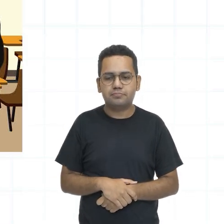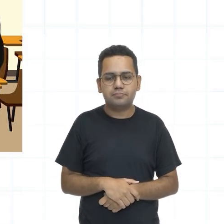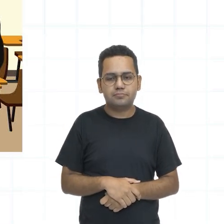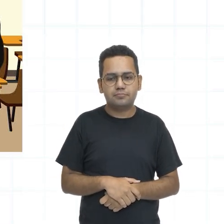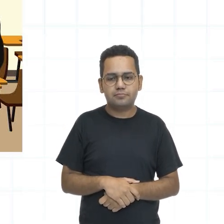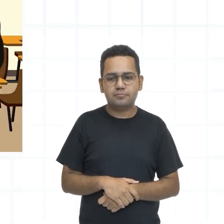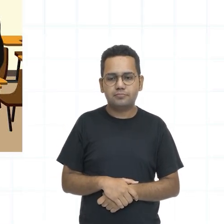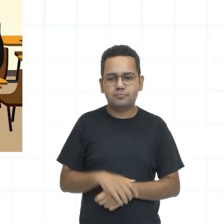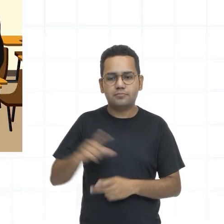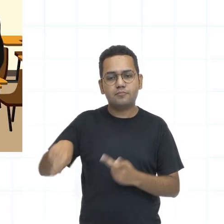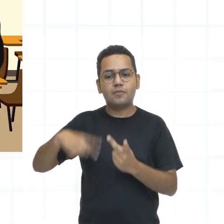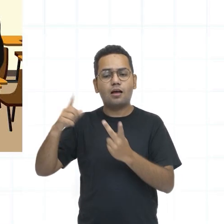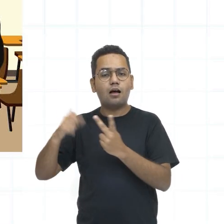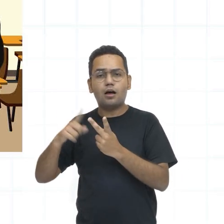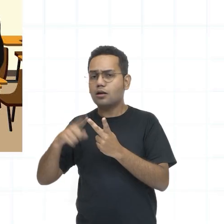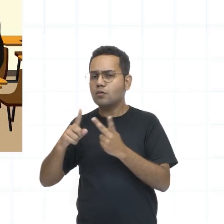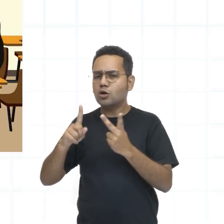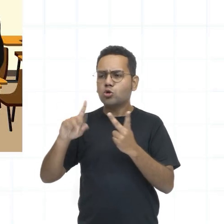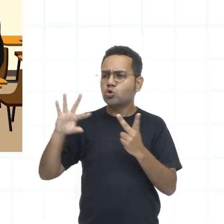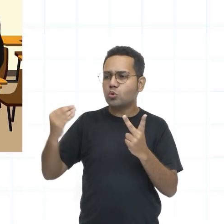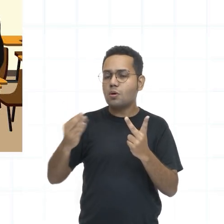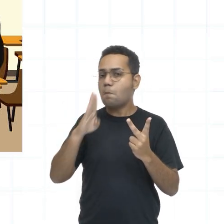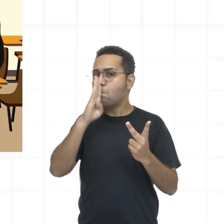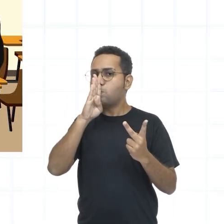personagem ali se mostrando bem